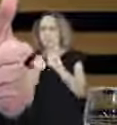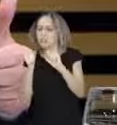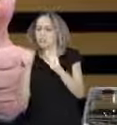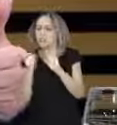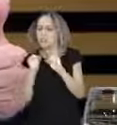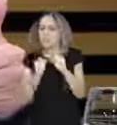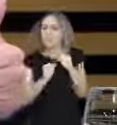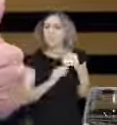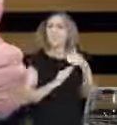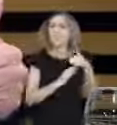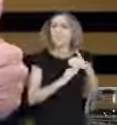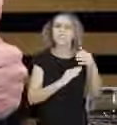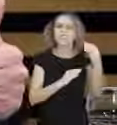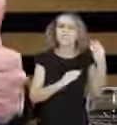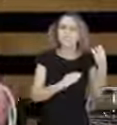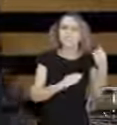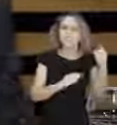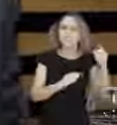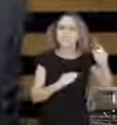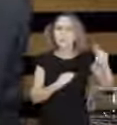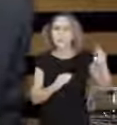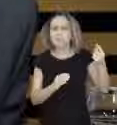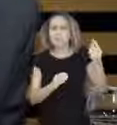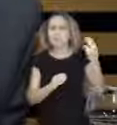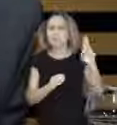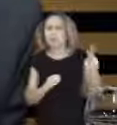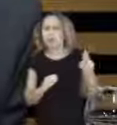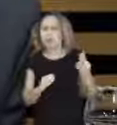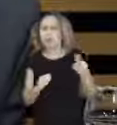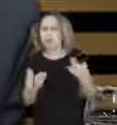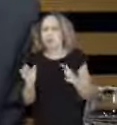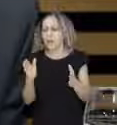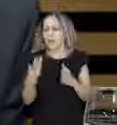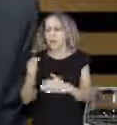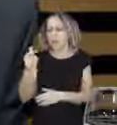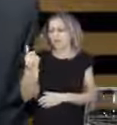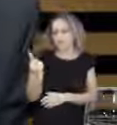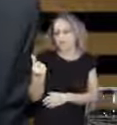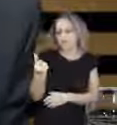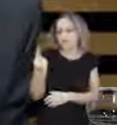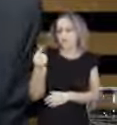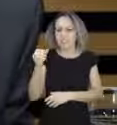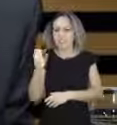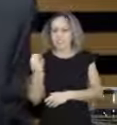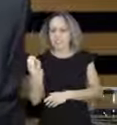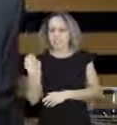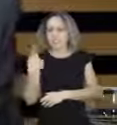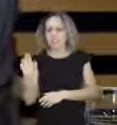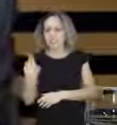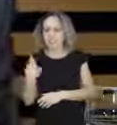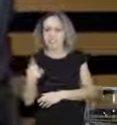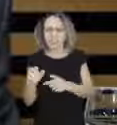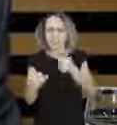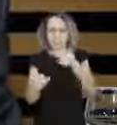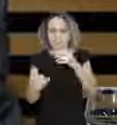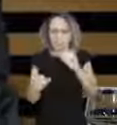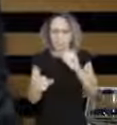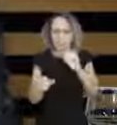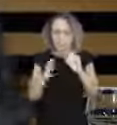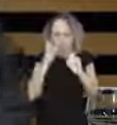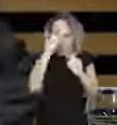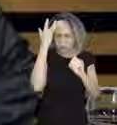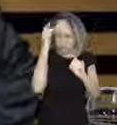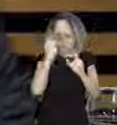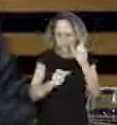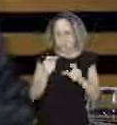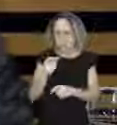média é R$ 1.600 e 70% ganha um salário mínimo. Imagine o idoso,